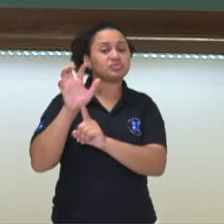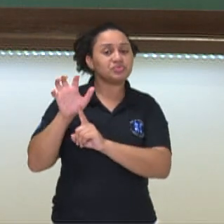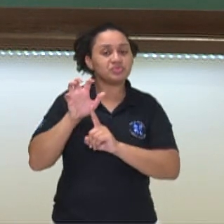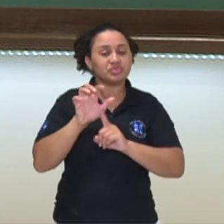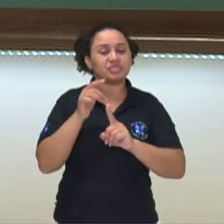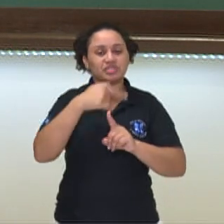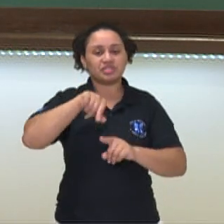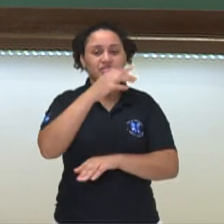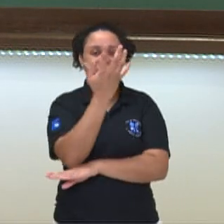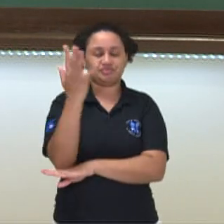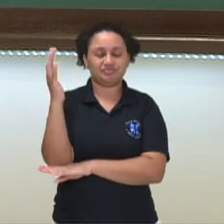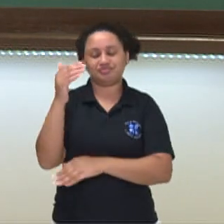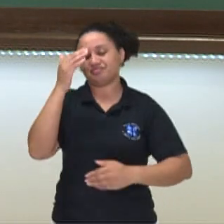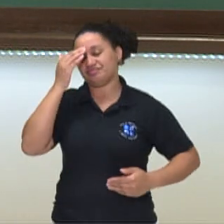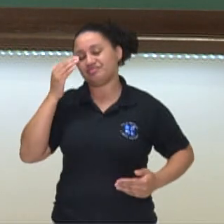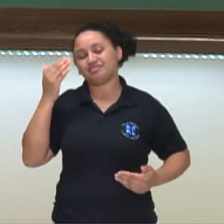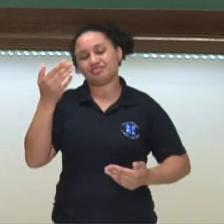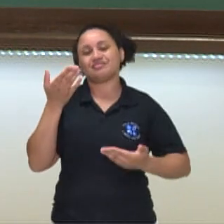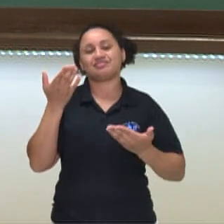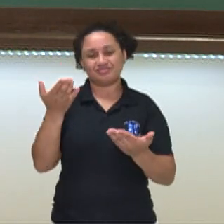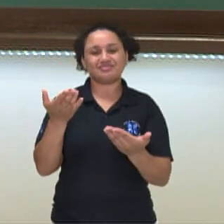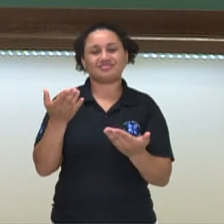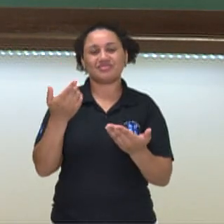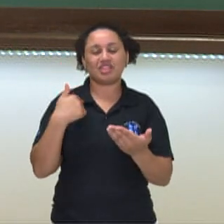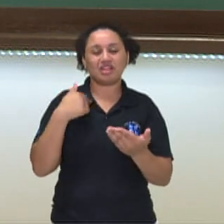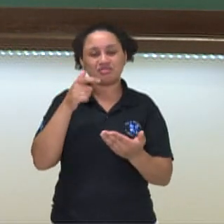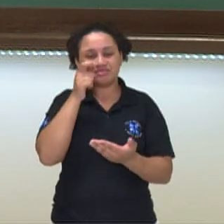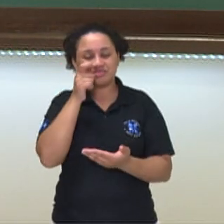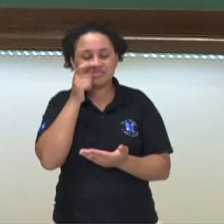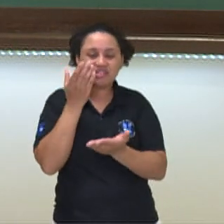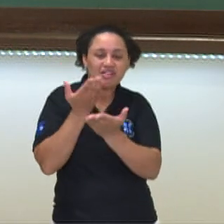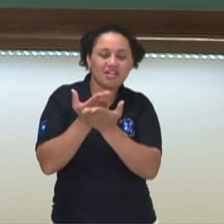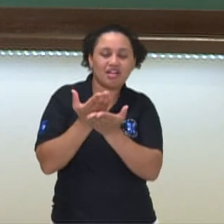meio natural. Agradecemos a você pelo envolvimento e